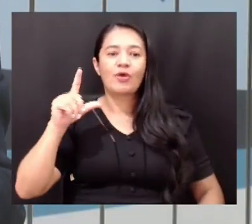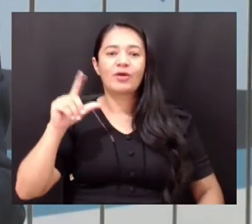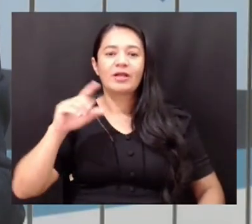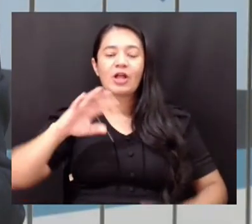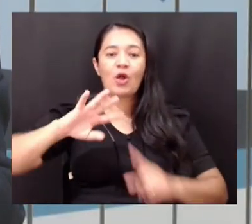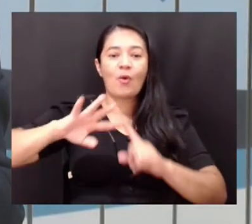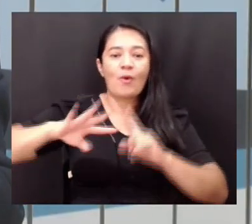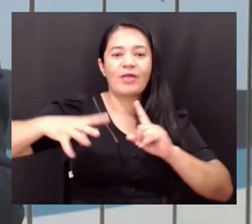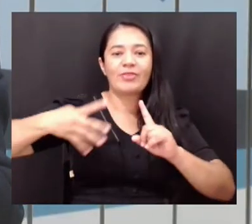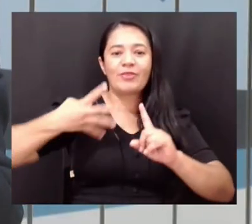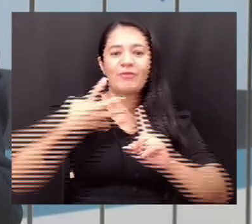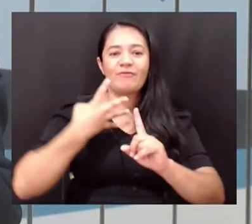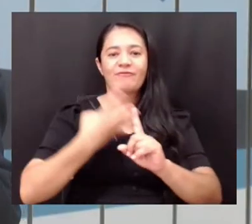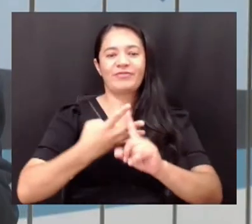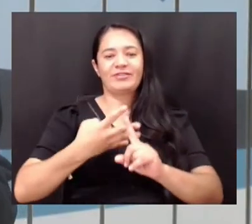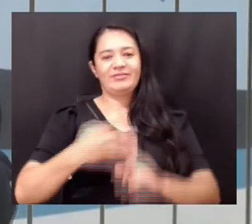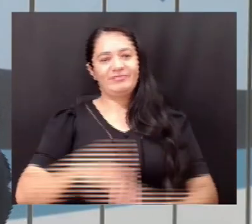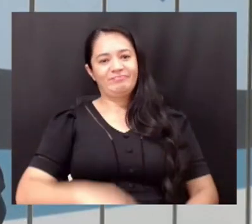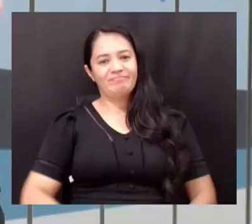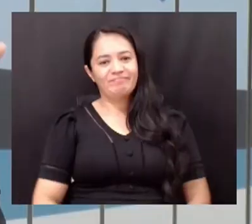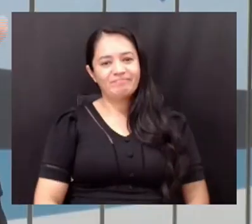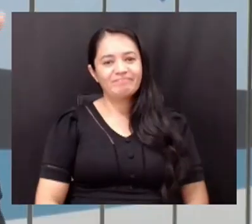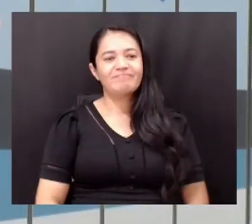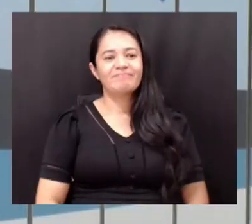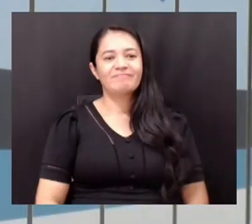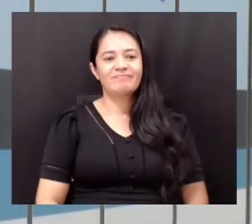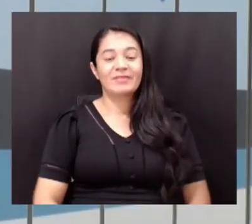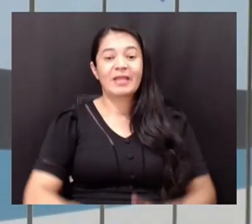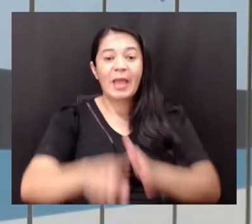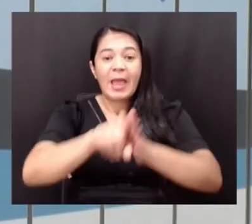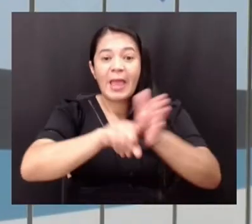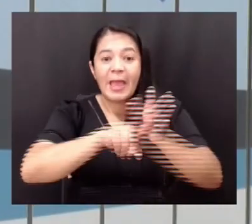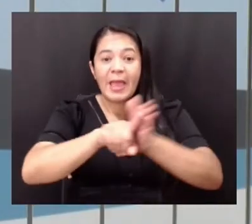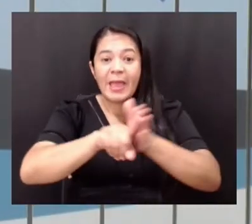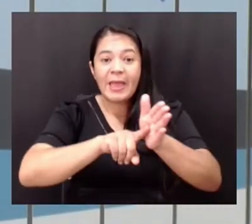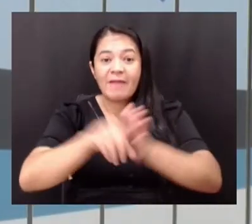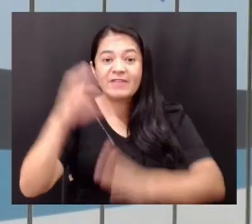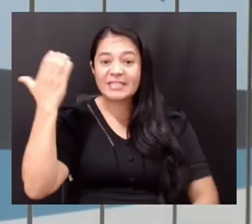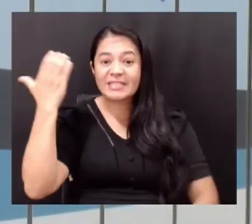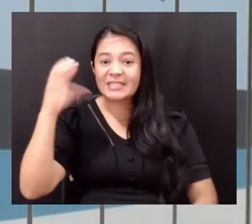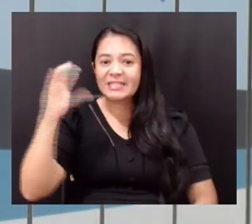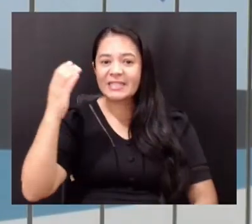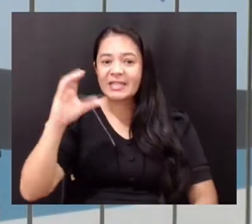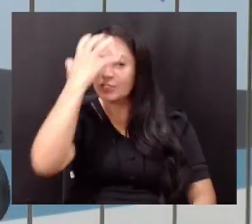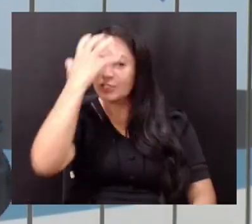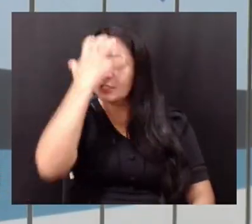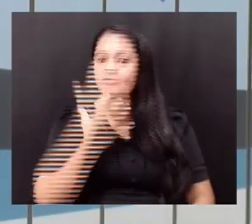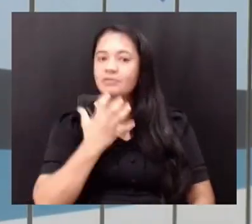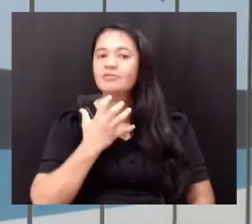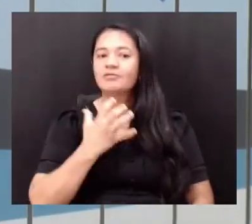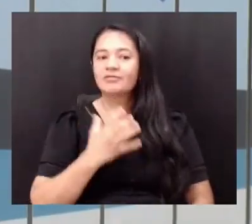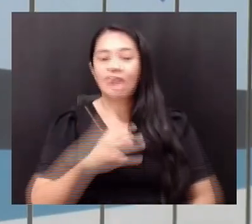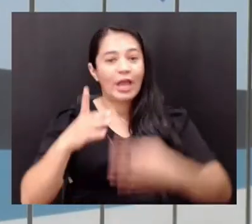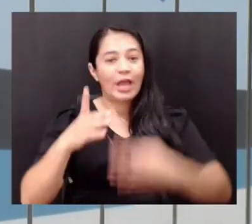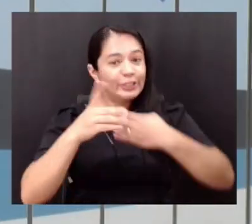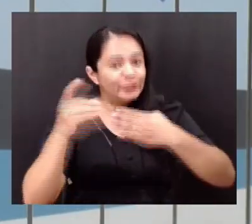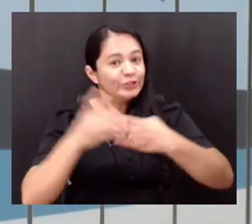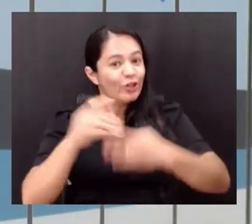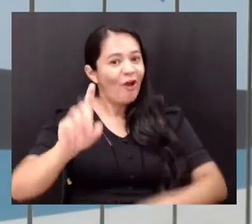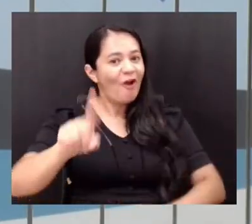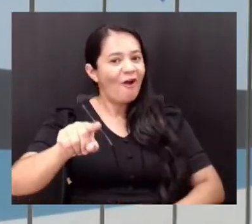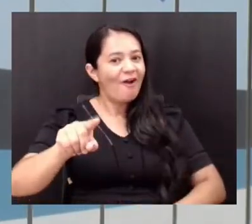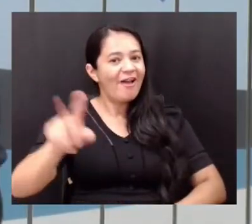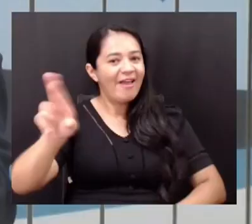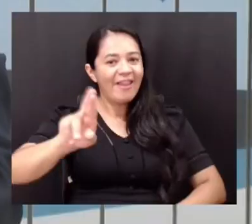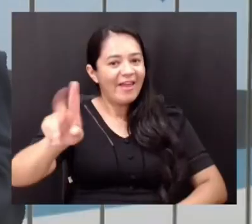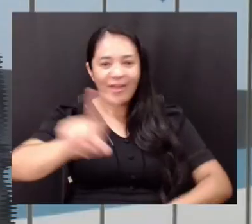mais. Caramba. Isso é pesquisa científica. E olha que é em dólar, hein? Não é nem em real. A gente